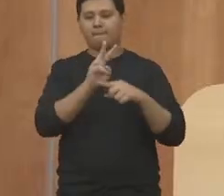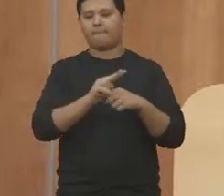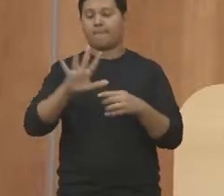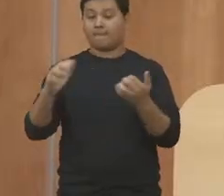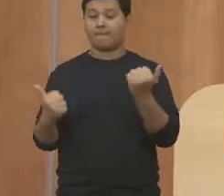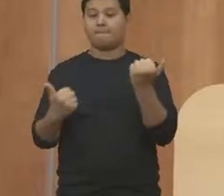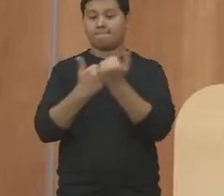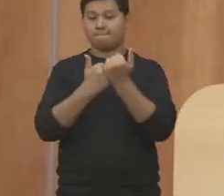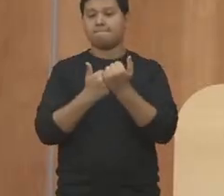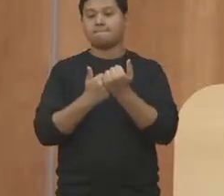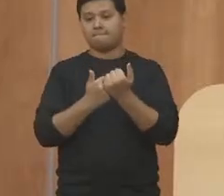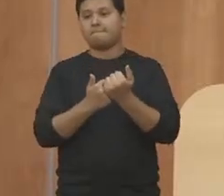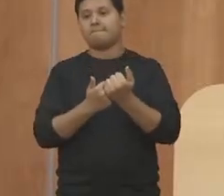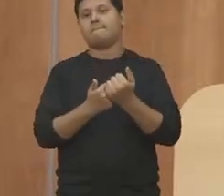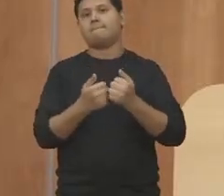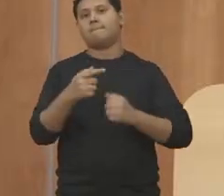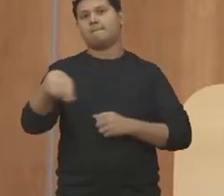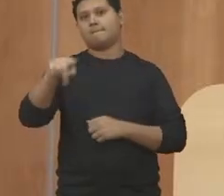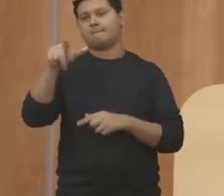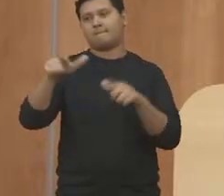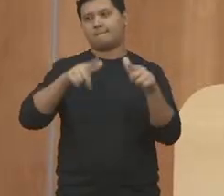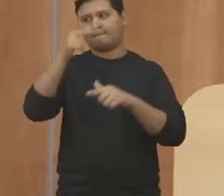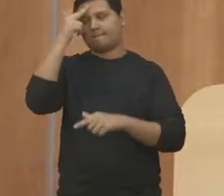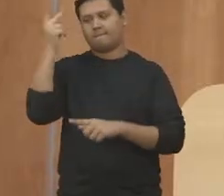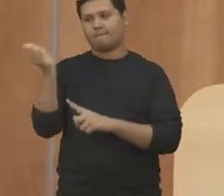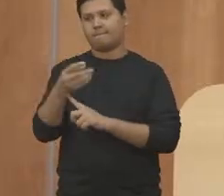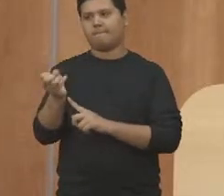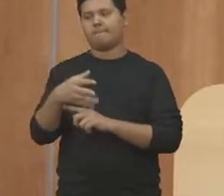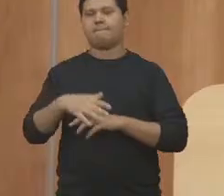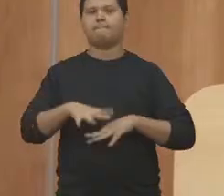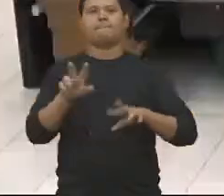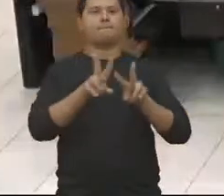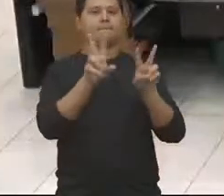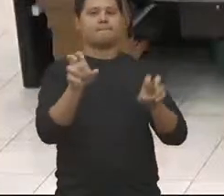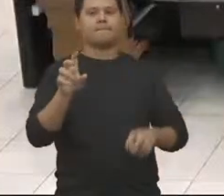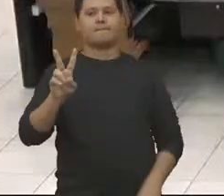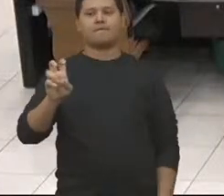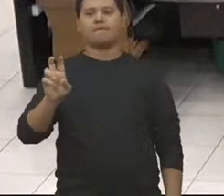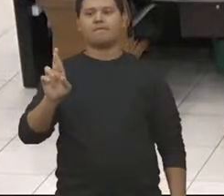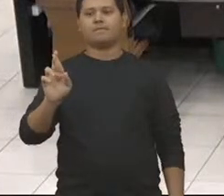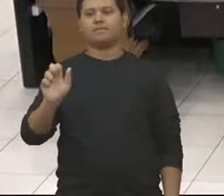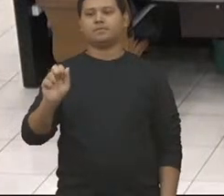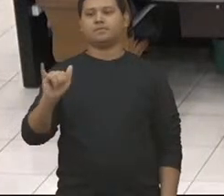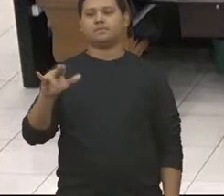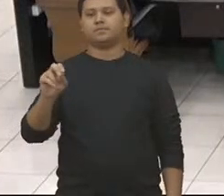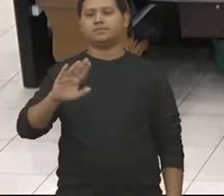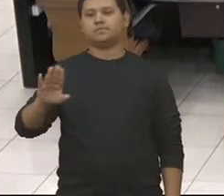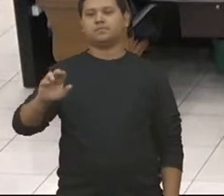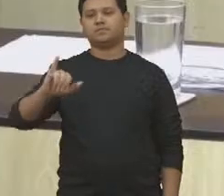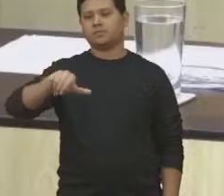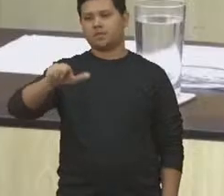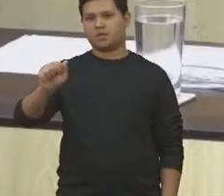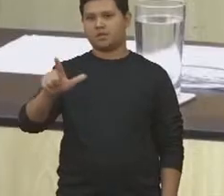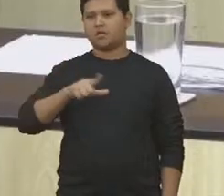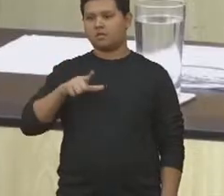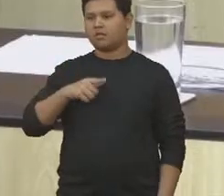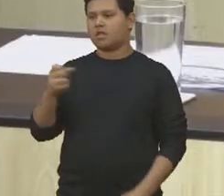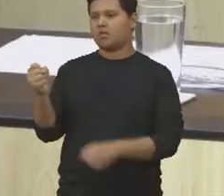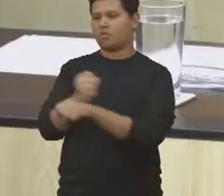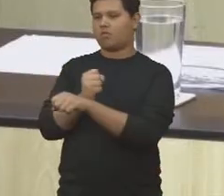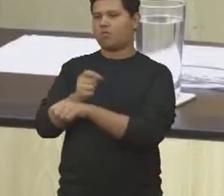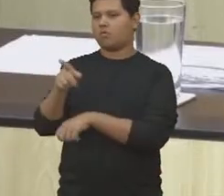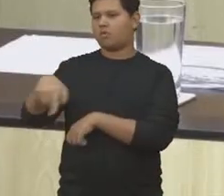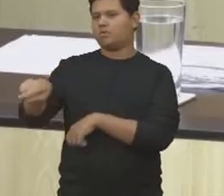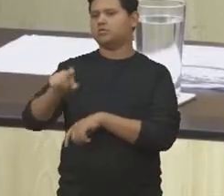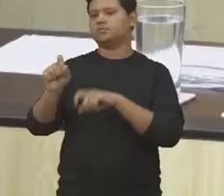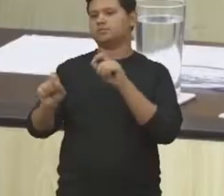repor esse pessoal. Perfeito, Guilherme. Em relação ao veranejal, né, a gente tem algumas obras lá previstas, né, que seria